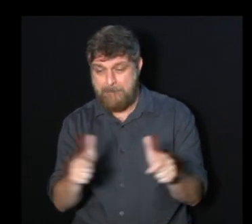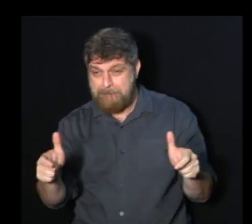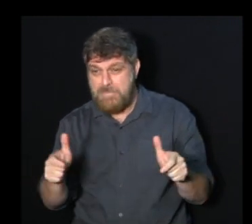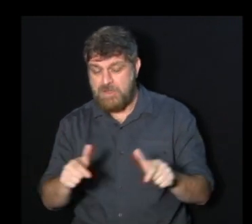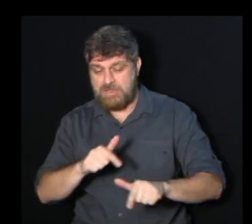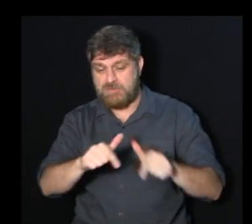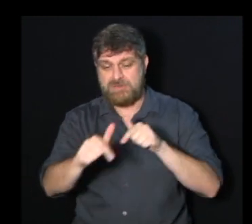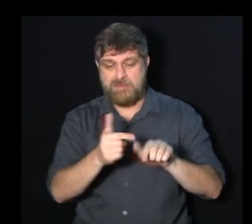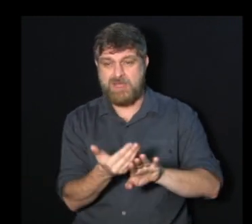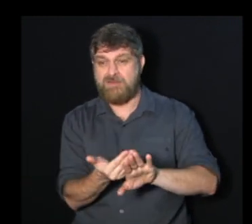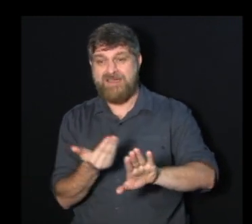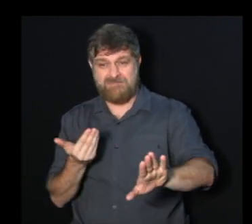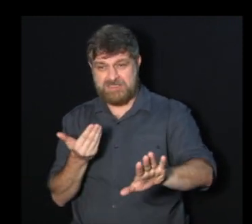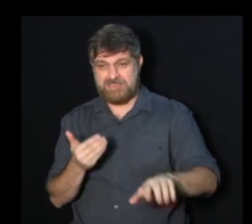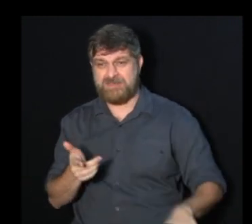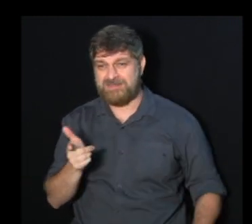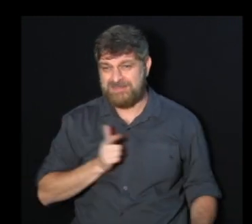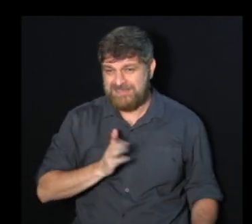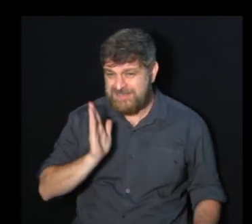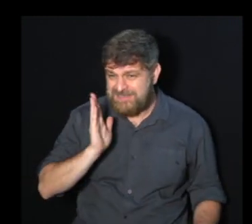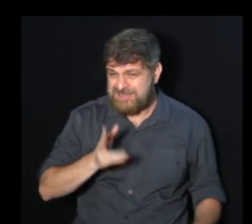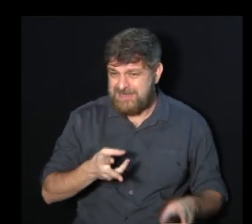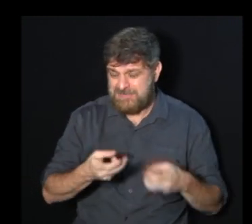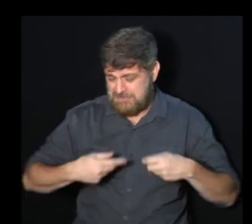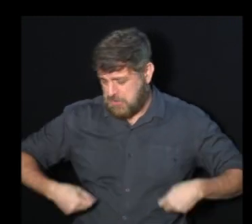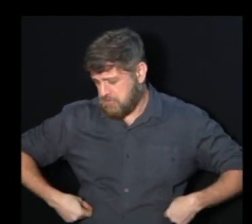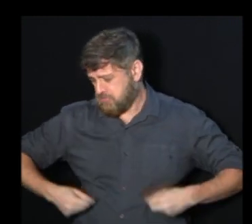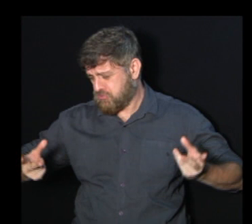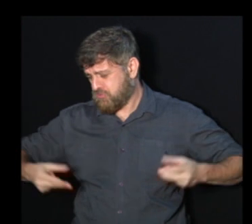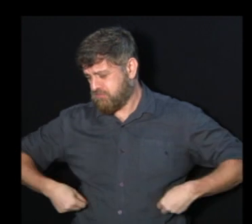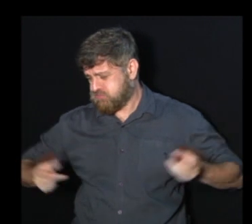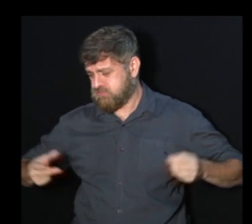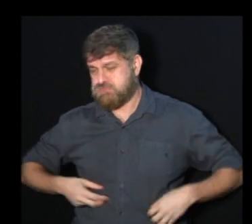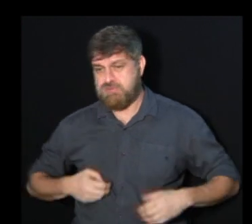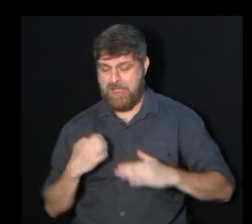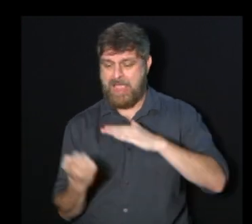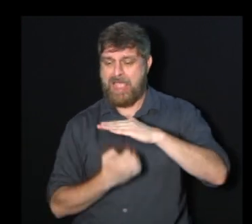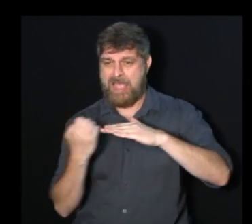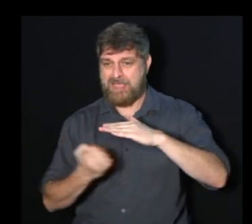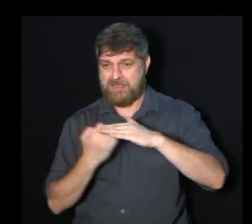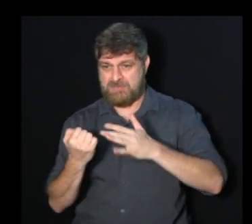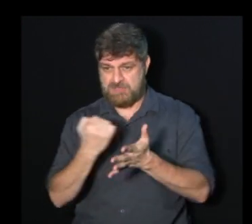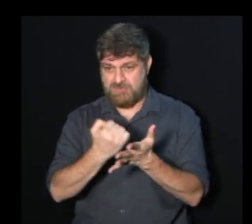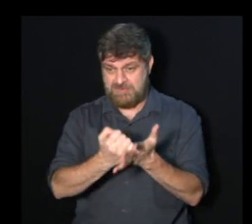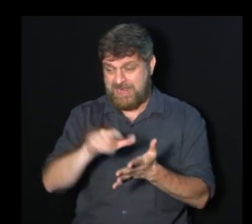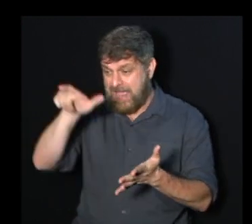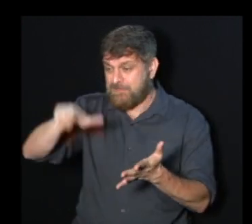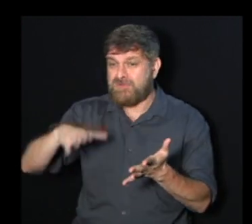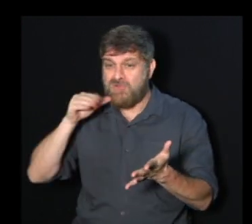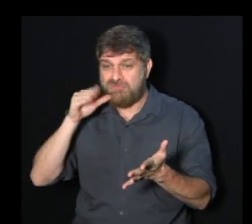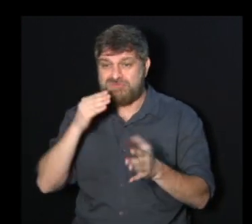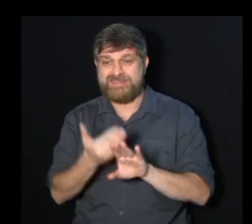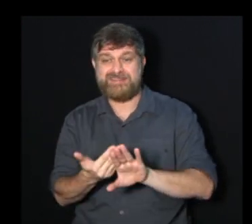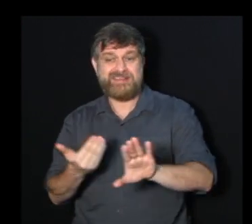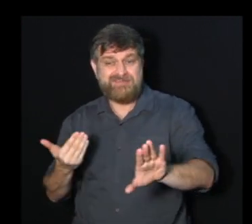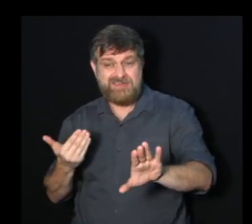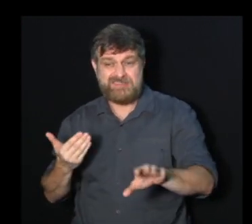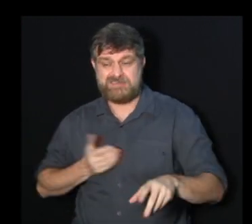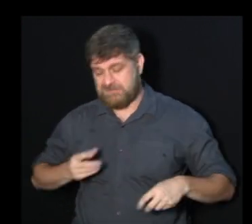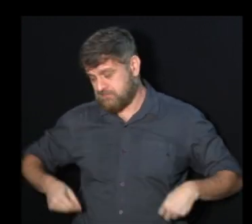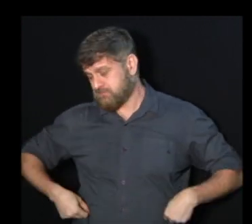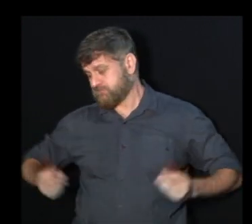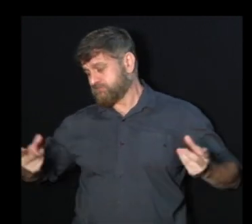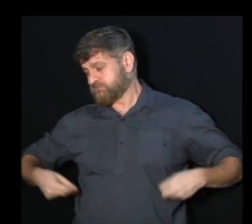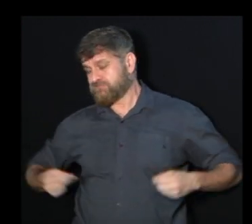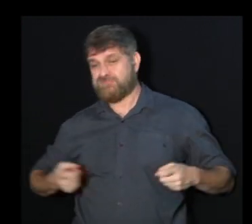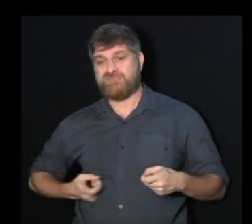certo? Então, você vê o tanto que isso gera de custo, às vezes, para o empregador, ou até mesmo para o próprio paciente, né? Que às vezes não tem um